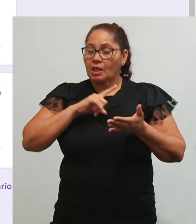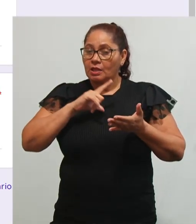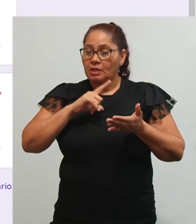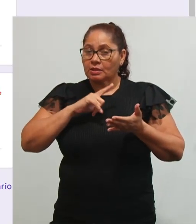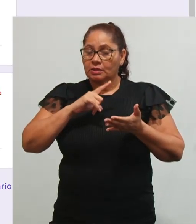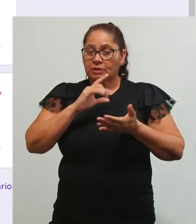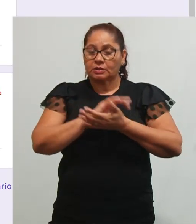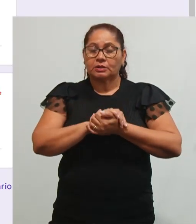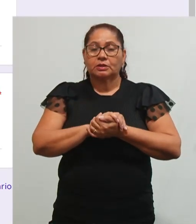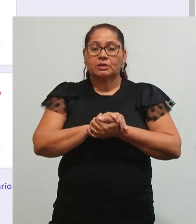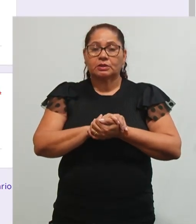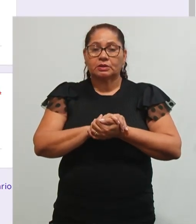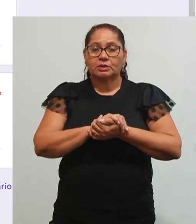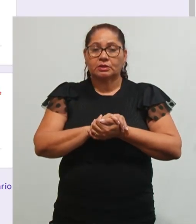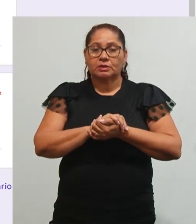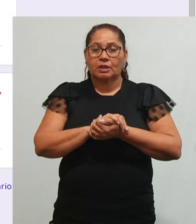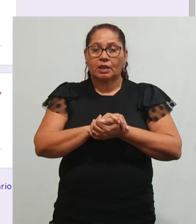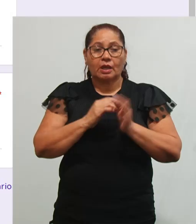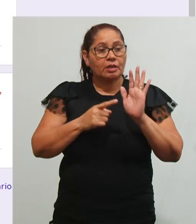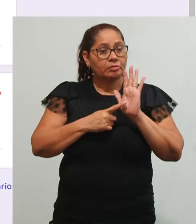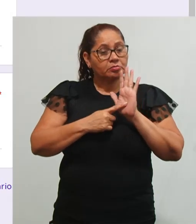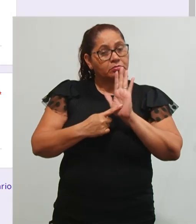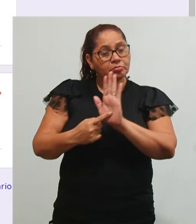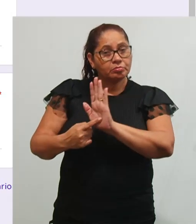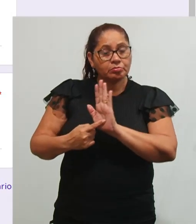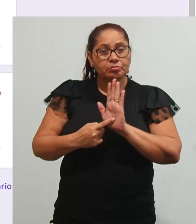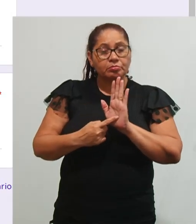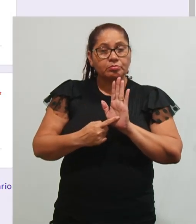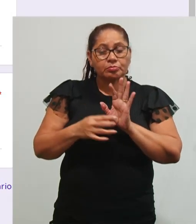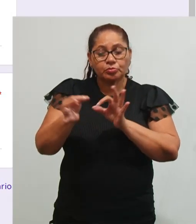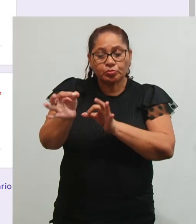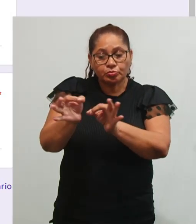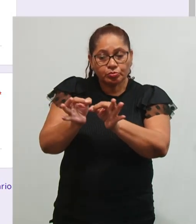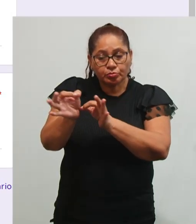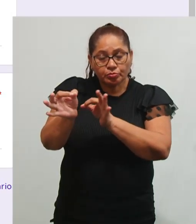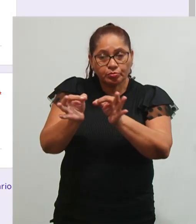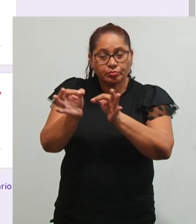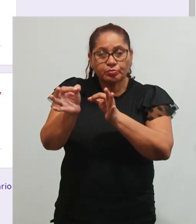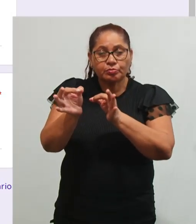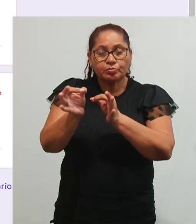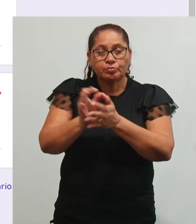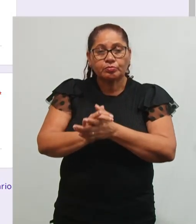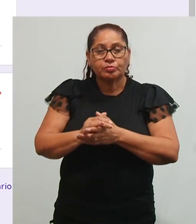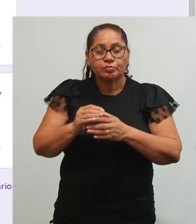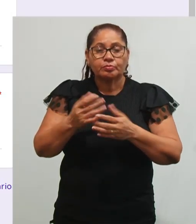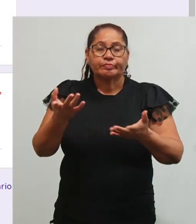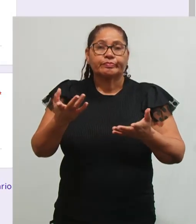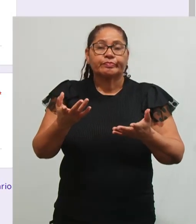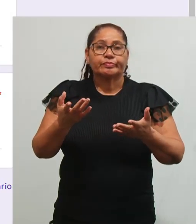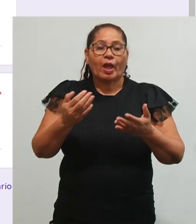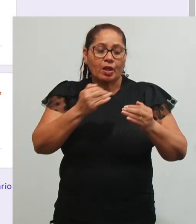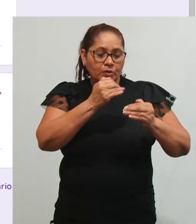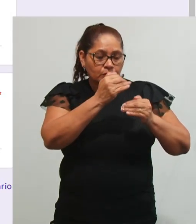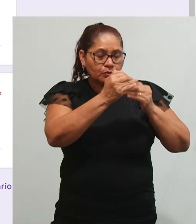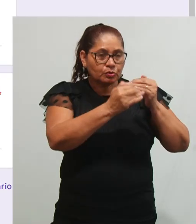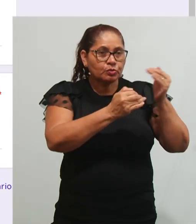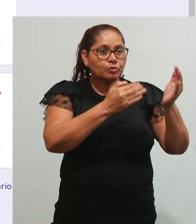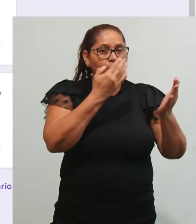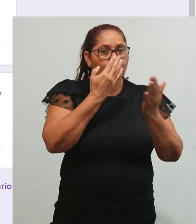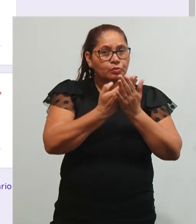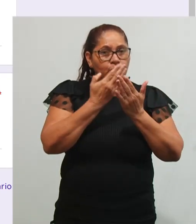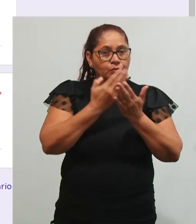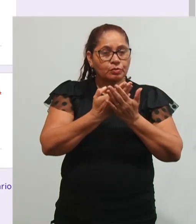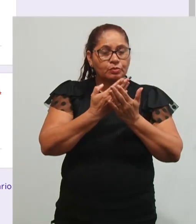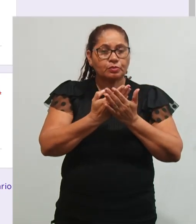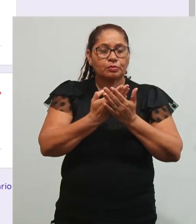você direcionar aí a organização do seu processo de estudo